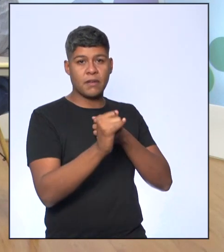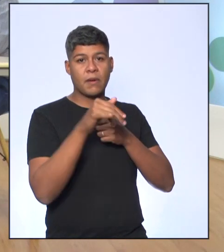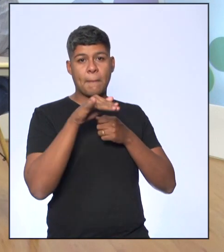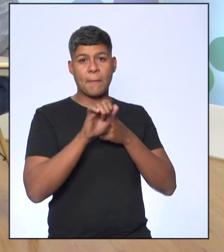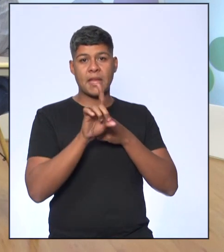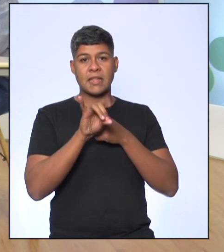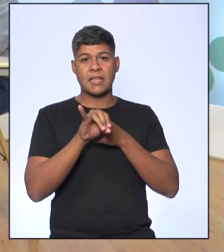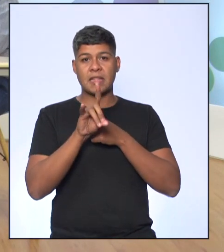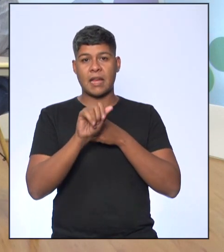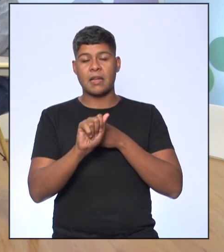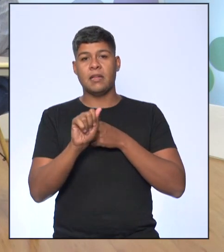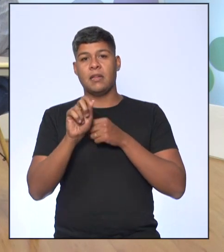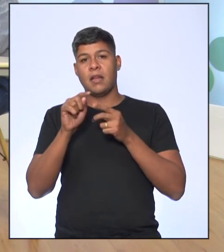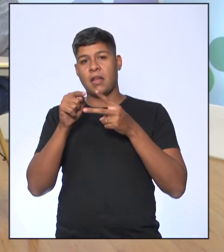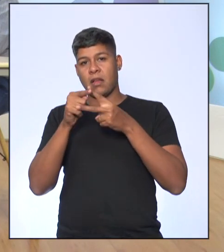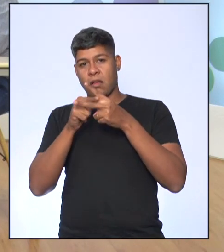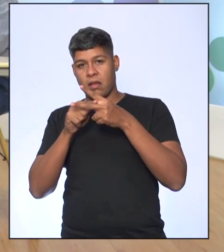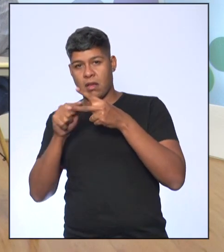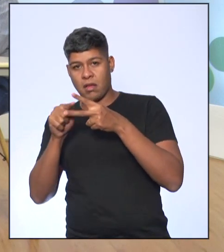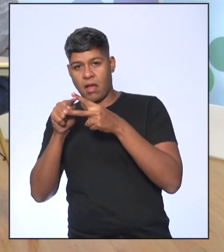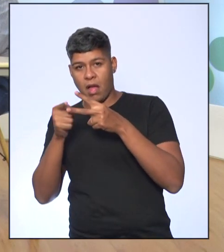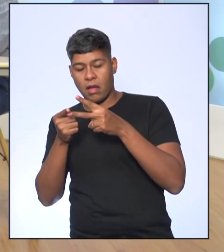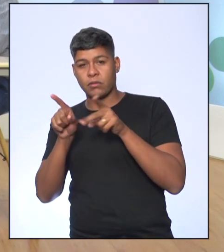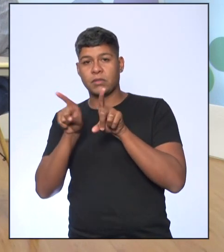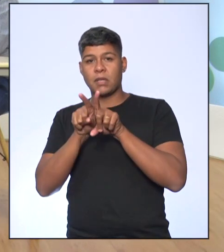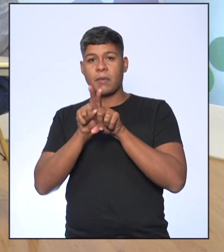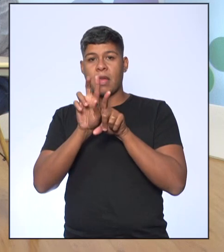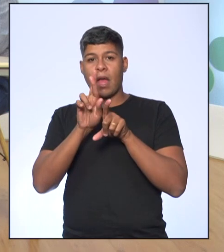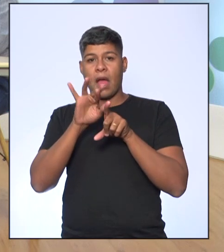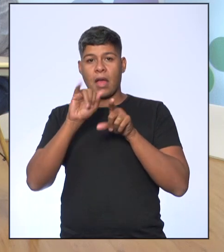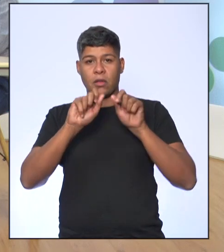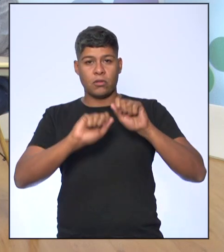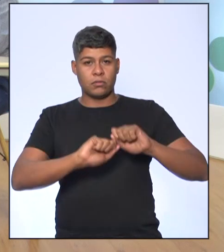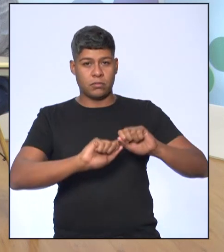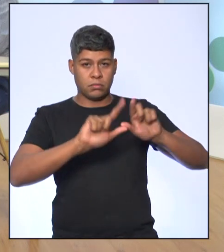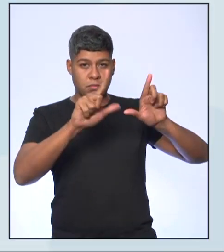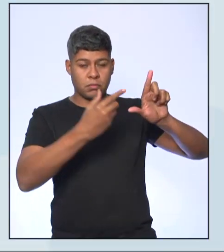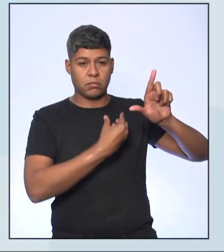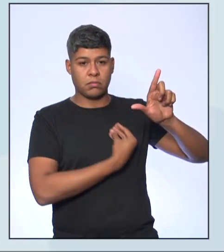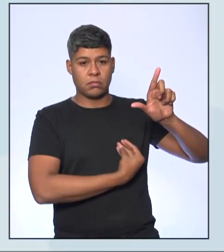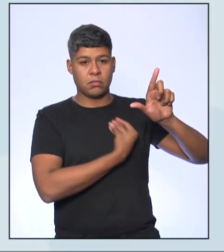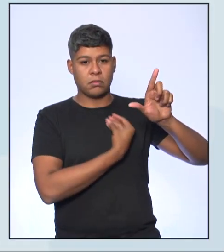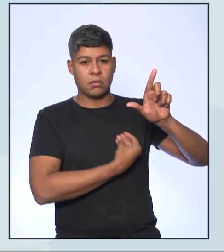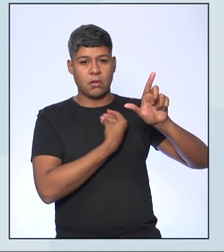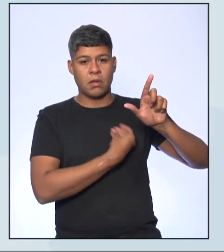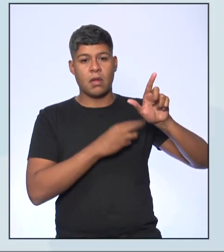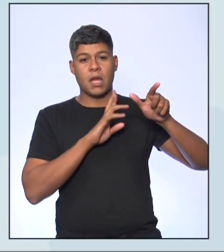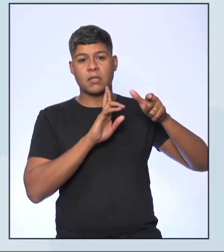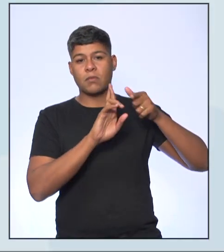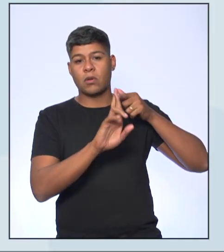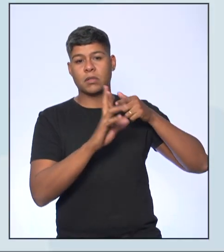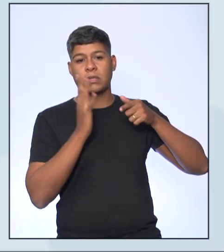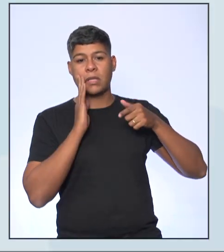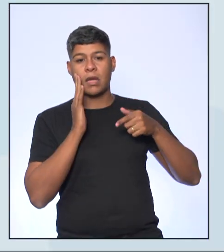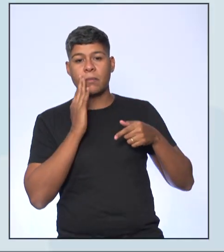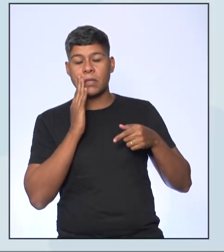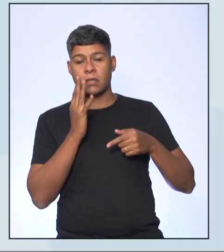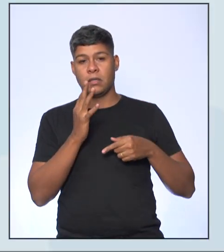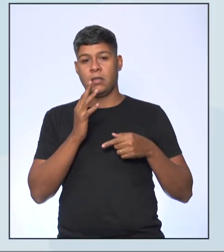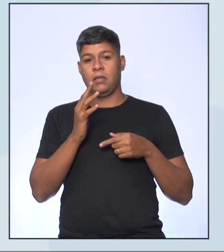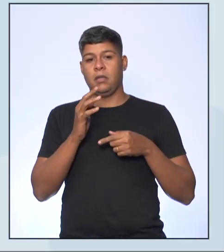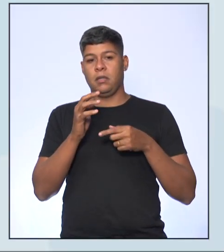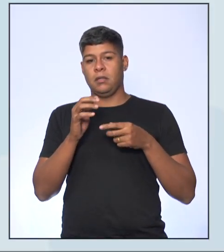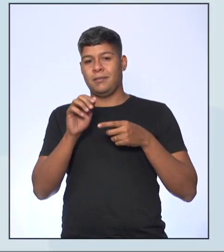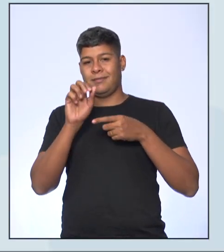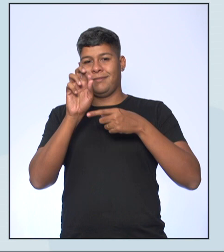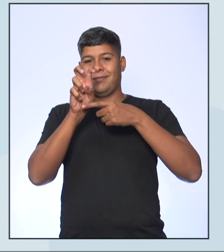eu colocava também a medida do raio. Na tela de vocês, vai aparecer a resolução. A resolução